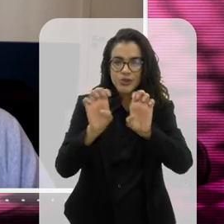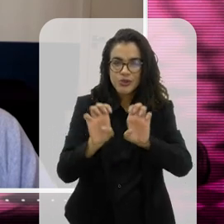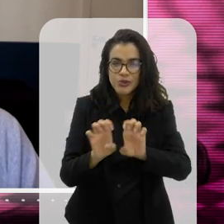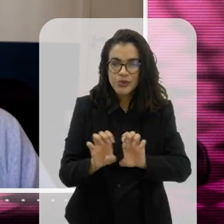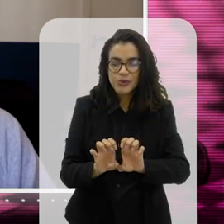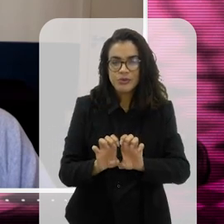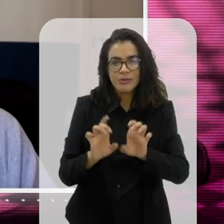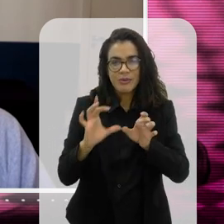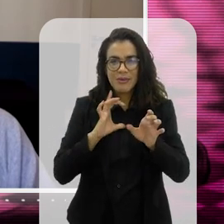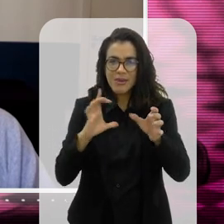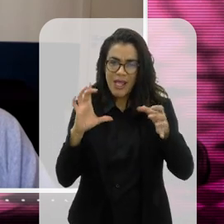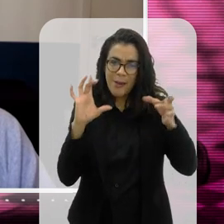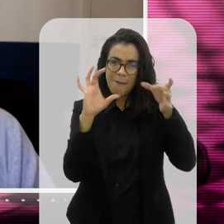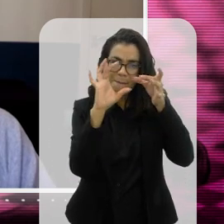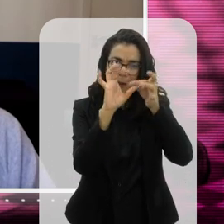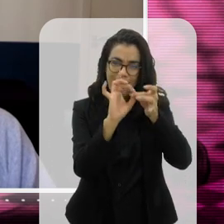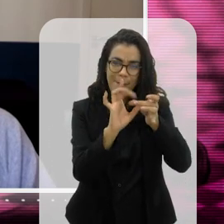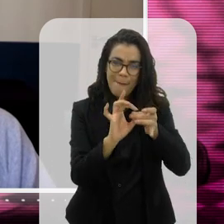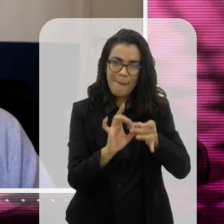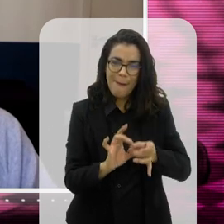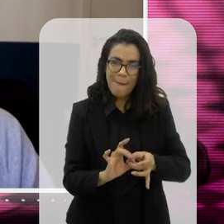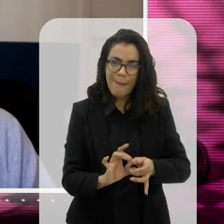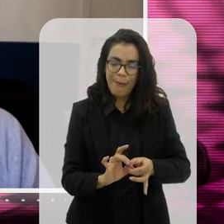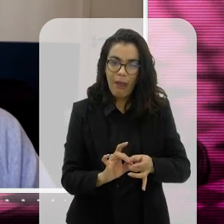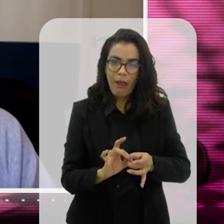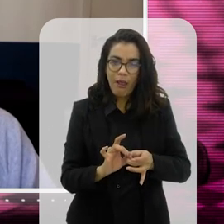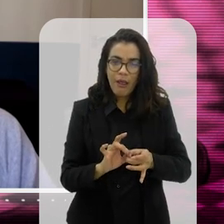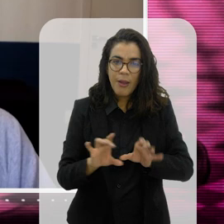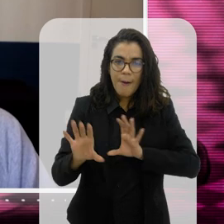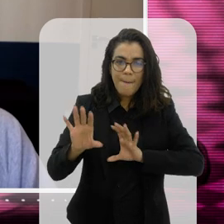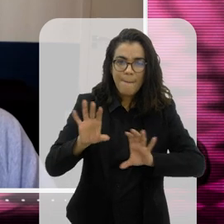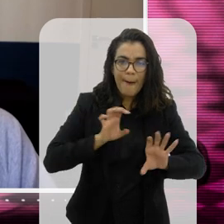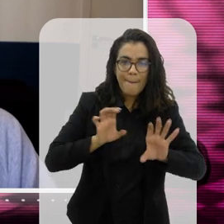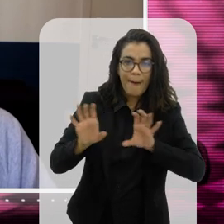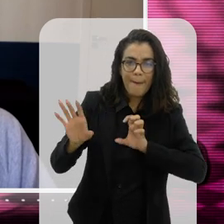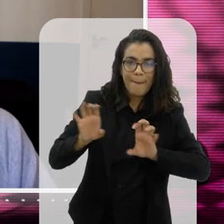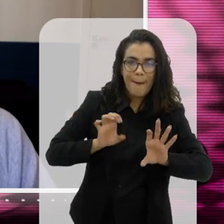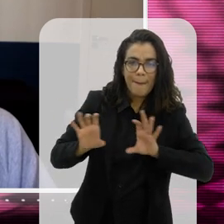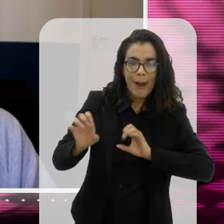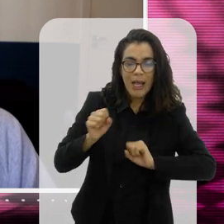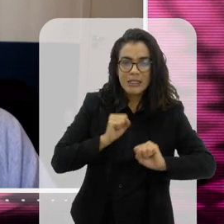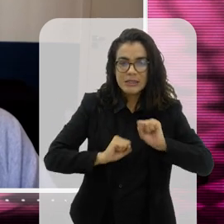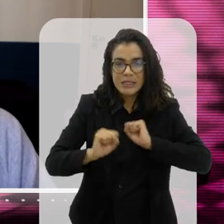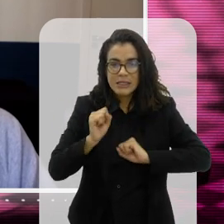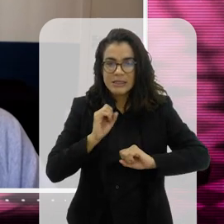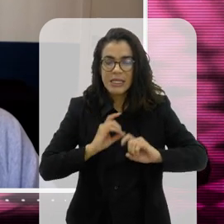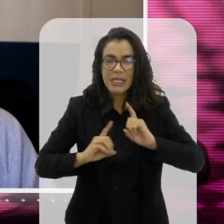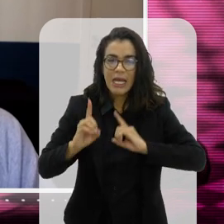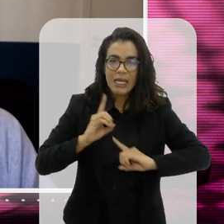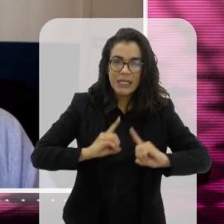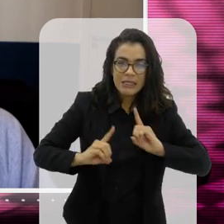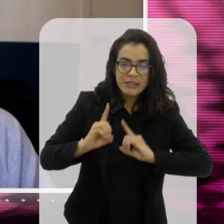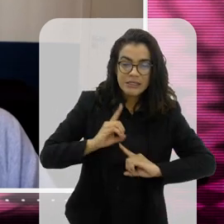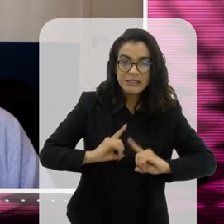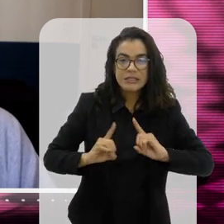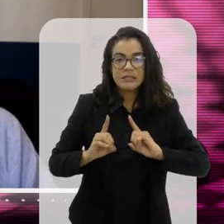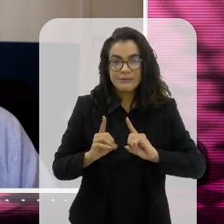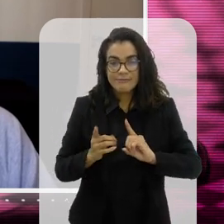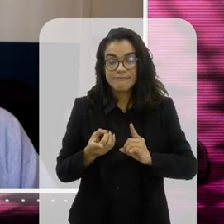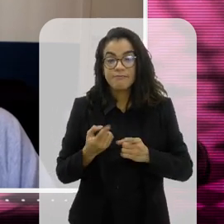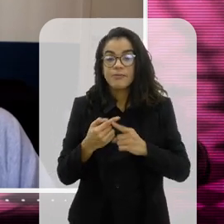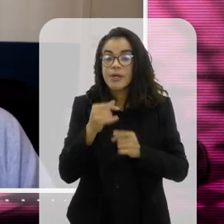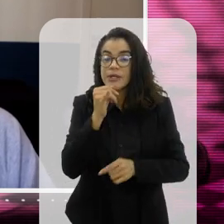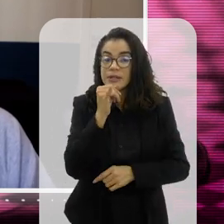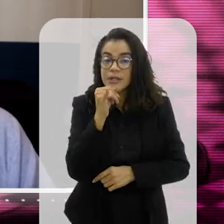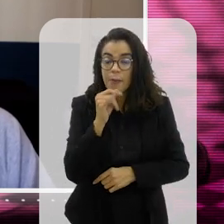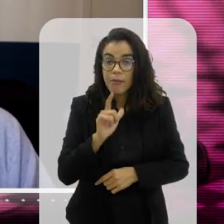a gente tem todas essas conexões que acabam culminando nessas ansiedades femininas, nessas